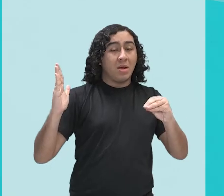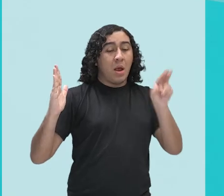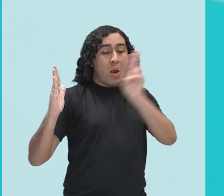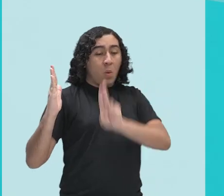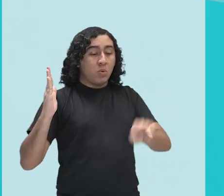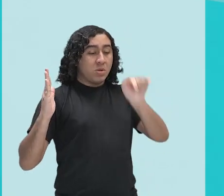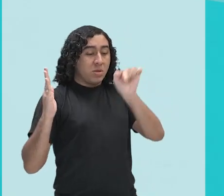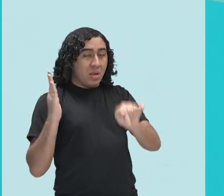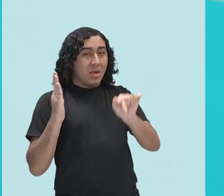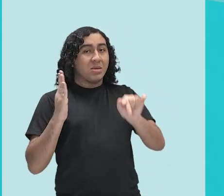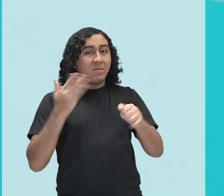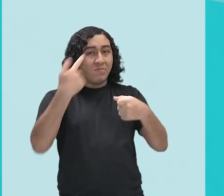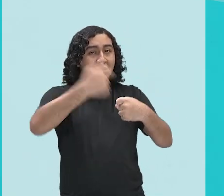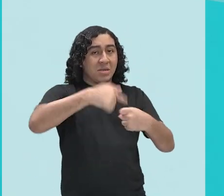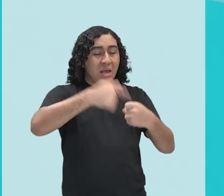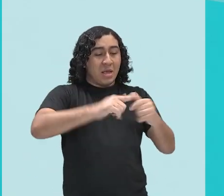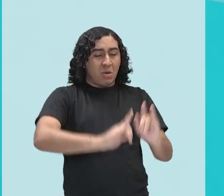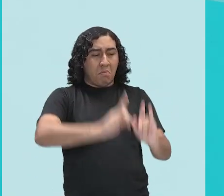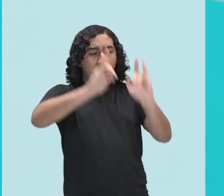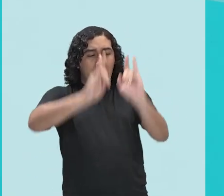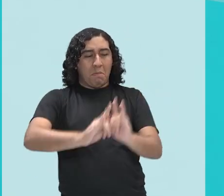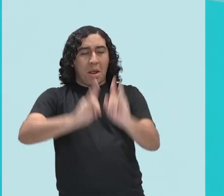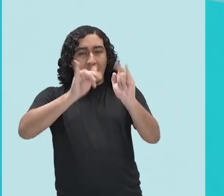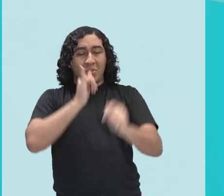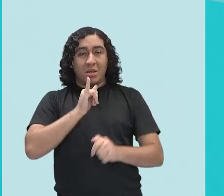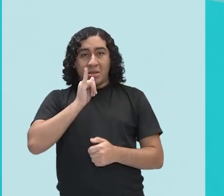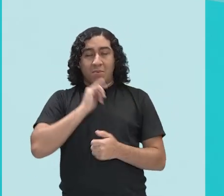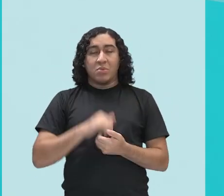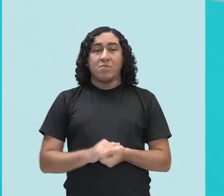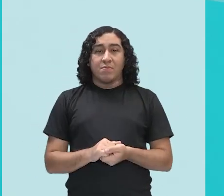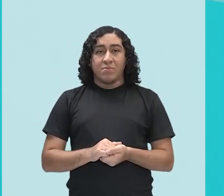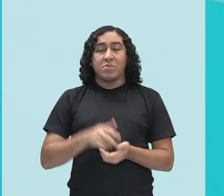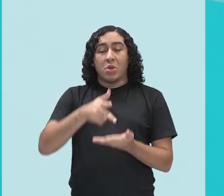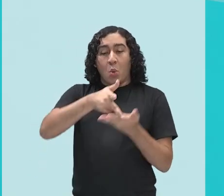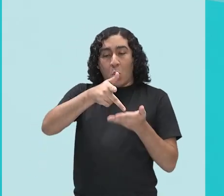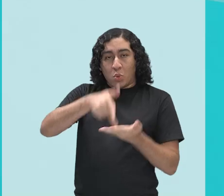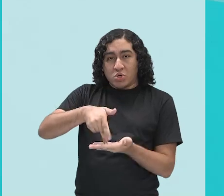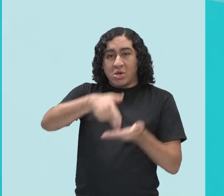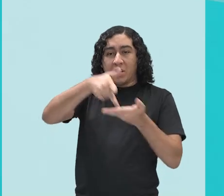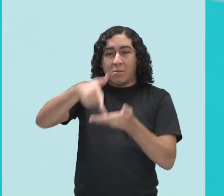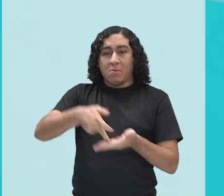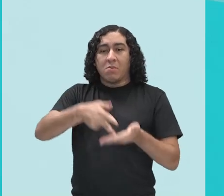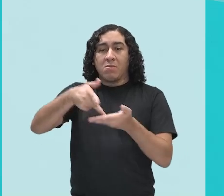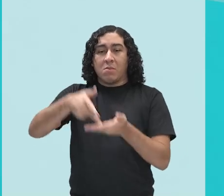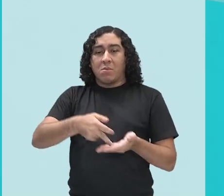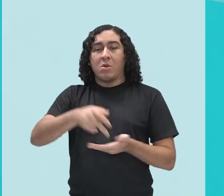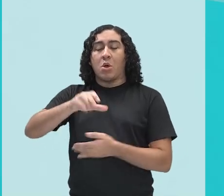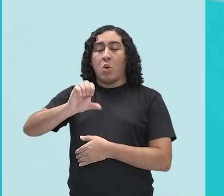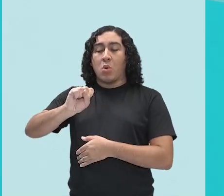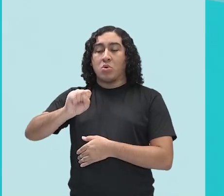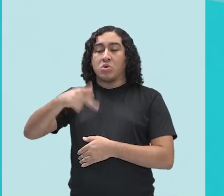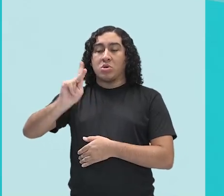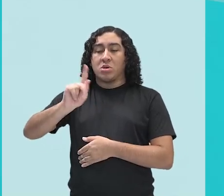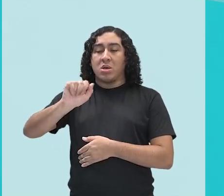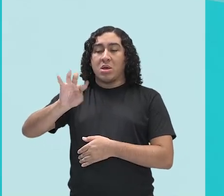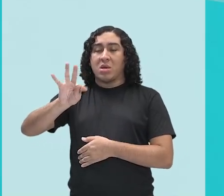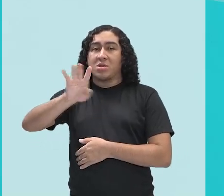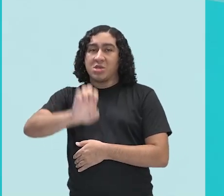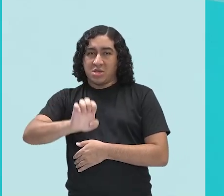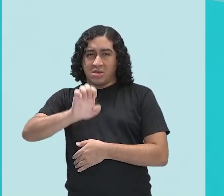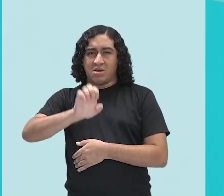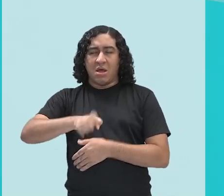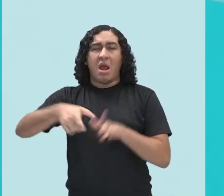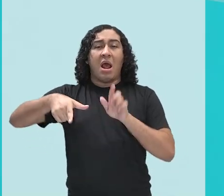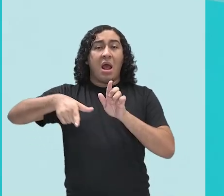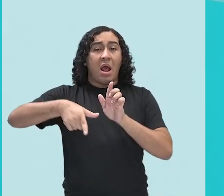espaços próprios da cidade. Por exemplo, o skate. O skate foi adaptado do surf. O surfista